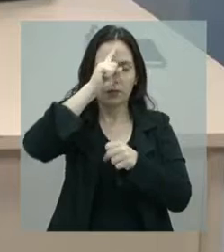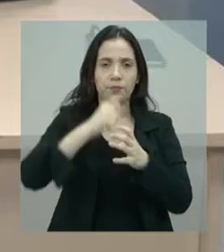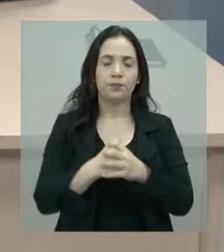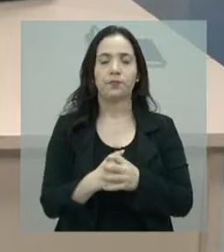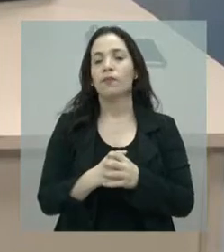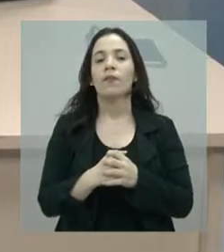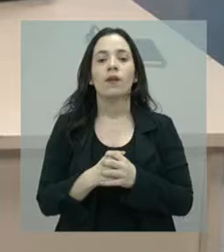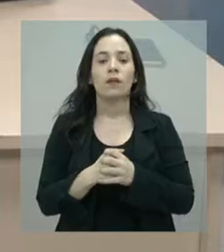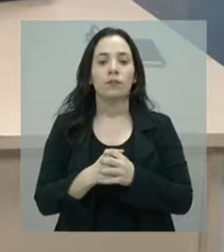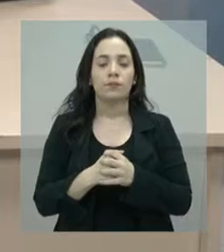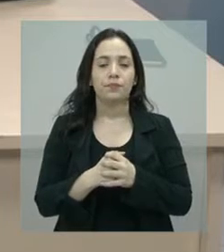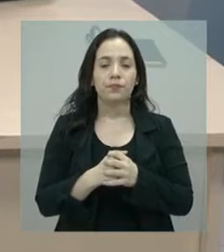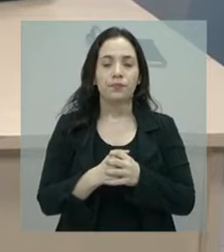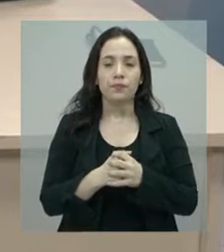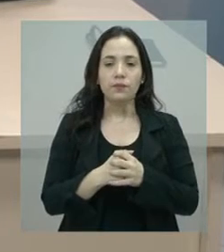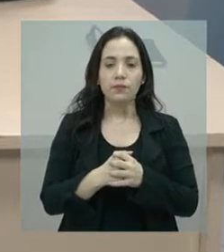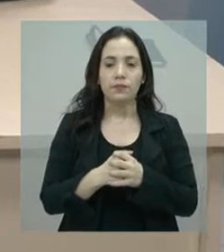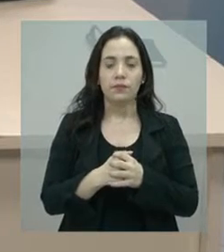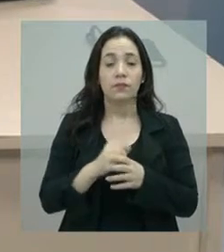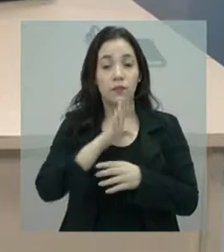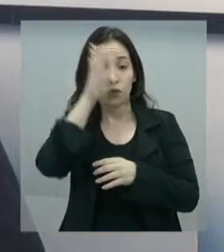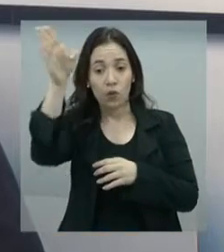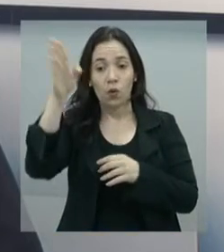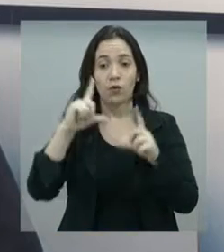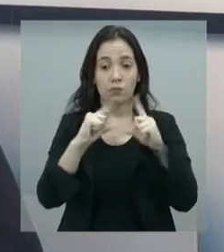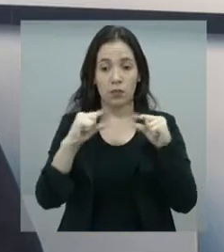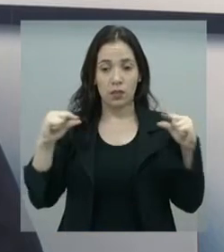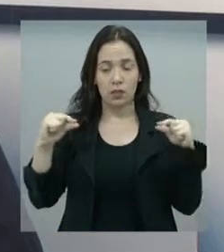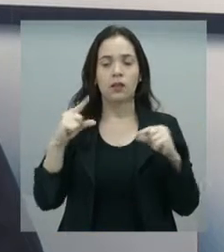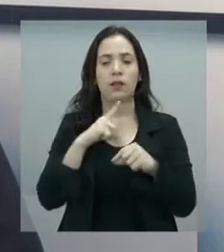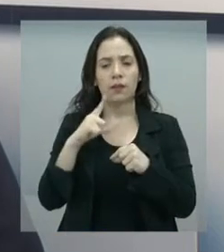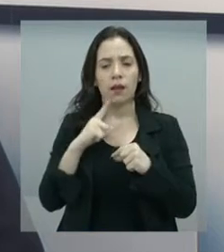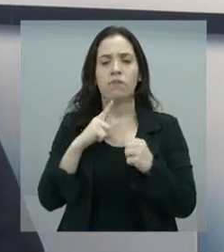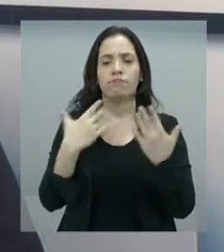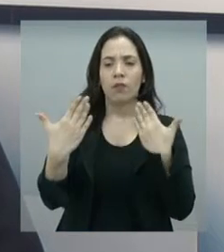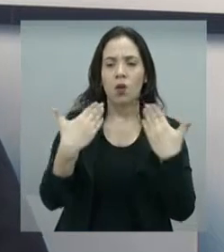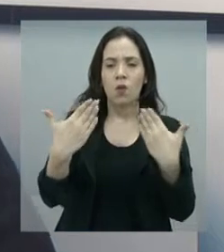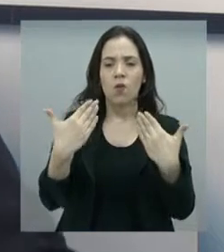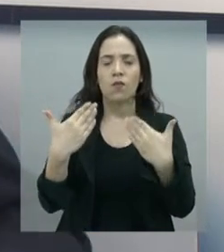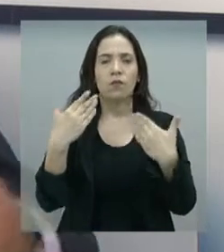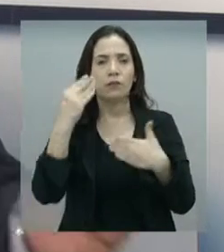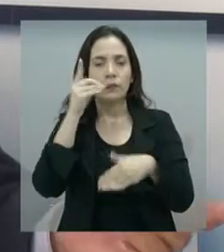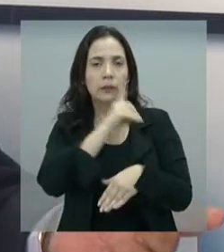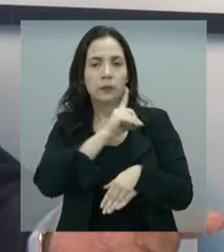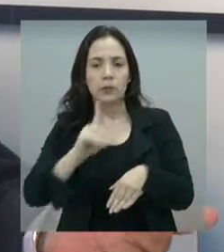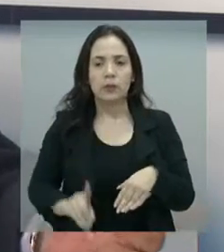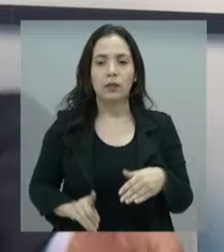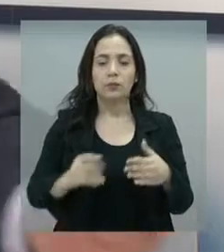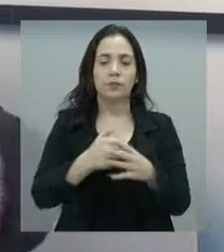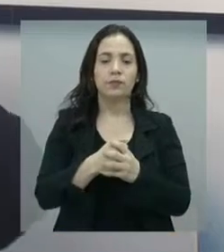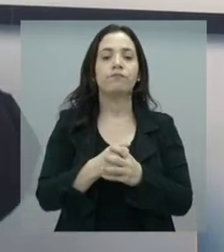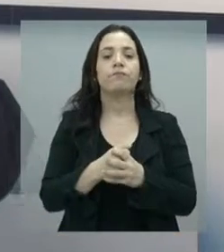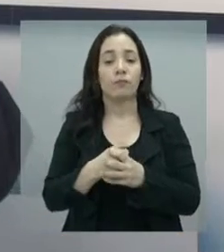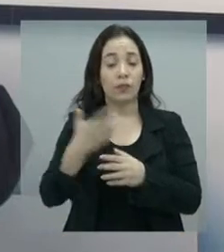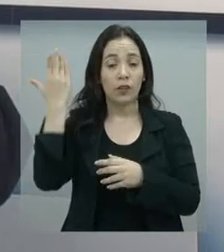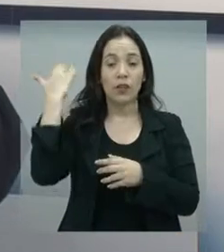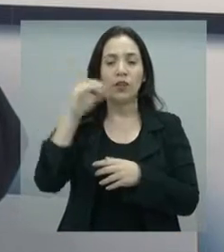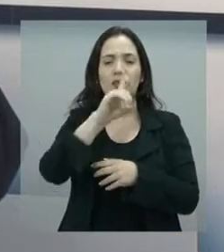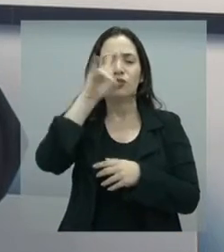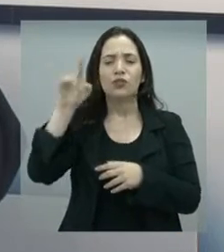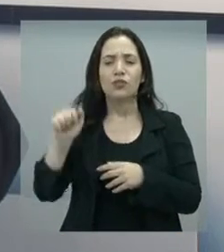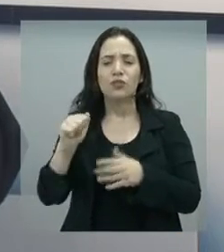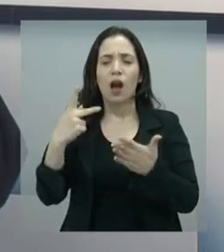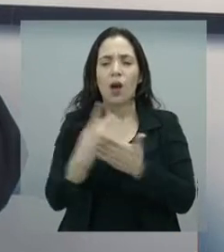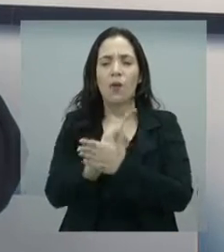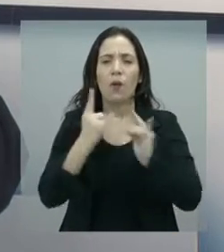governador está lá hoje. Inclusive, esteve. inclusive, Tratando disso. Inclusive, lembrar que o governador estava no dia dessa